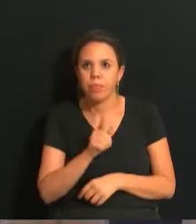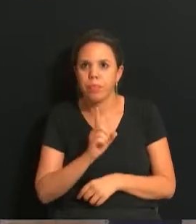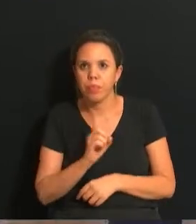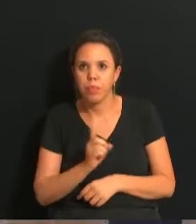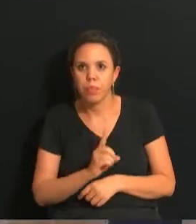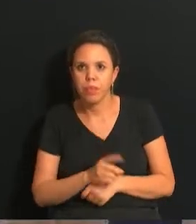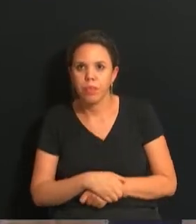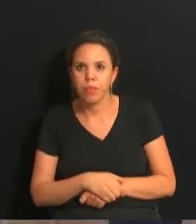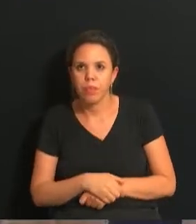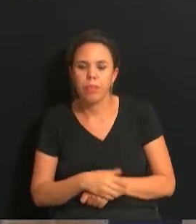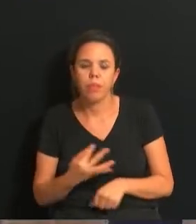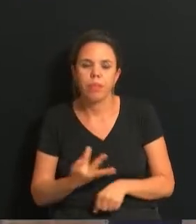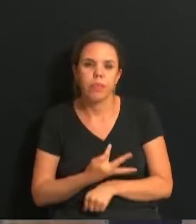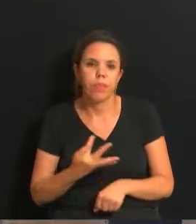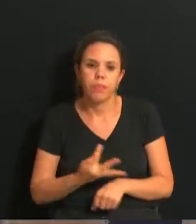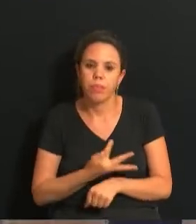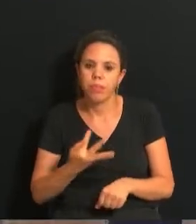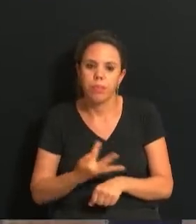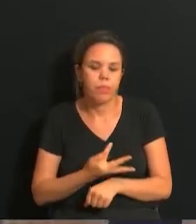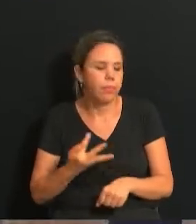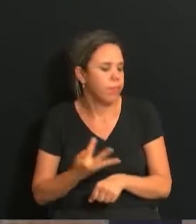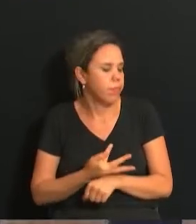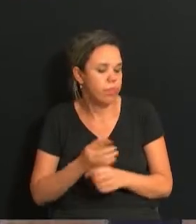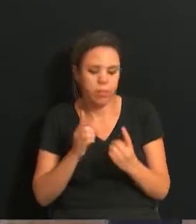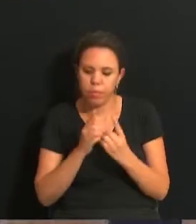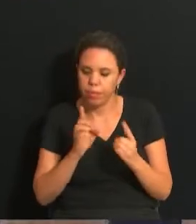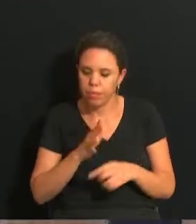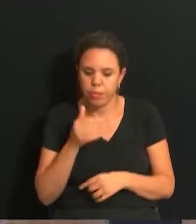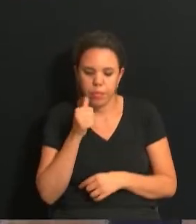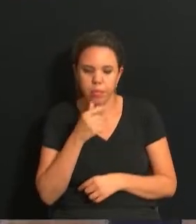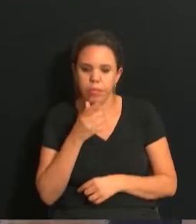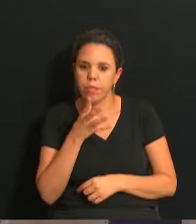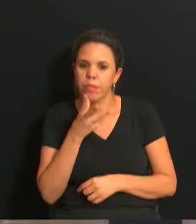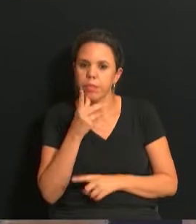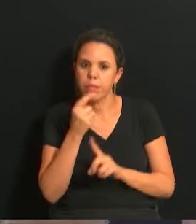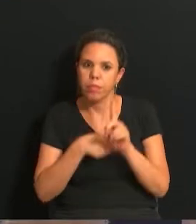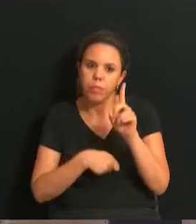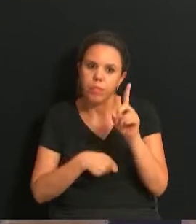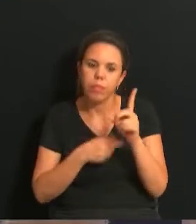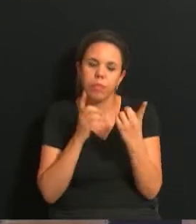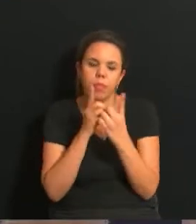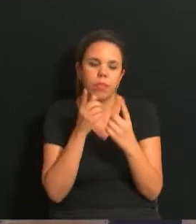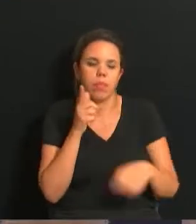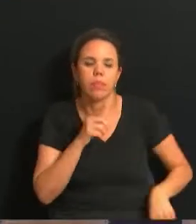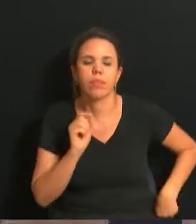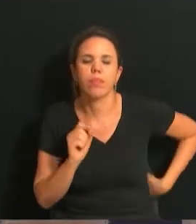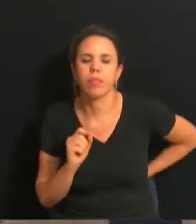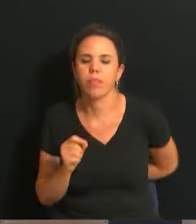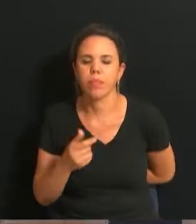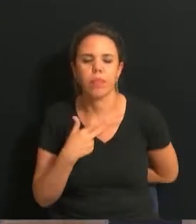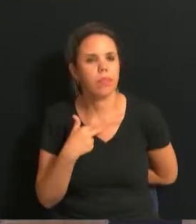está sobrecarregada, as mulheres estão demorando um mês para conseguir o atendimento,